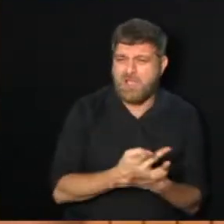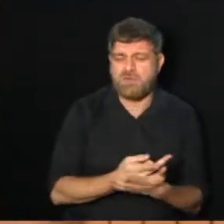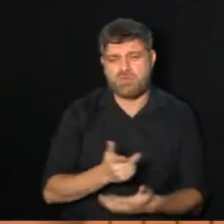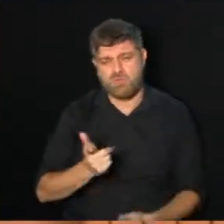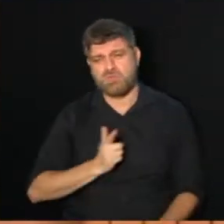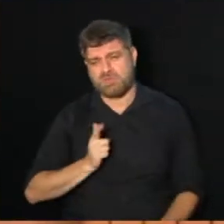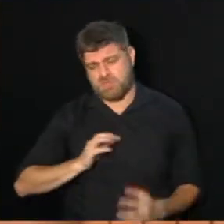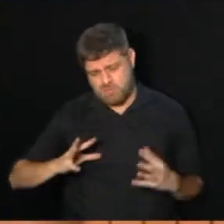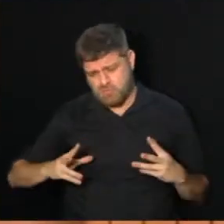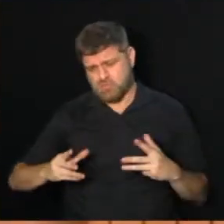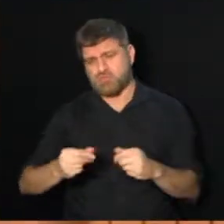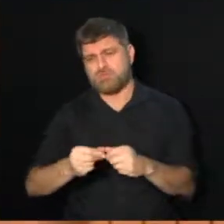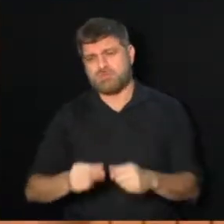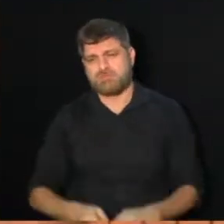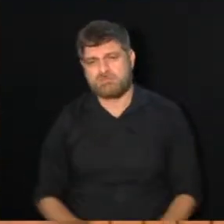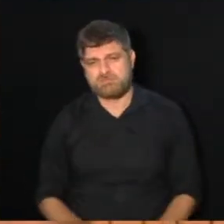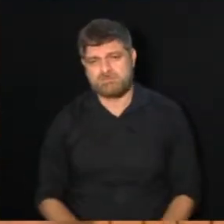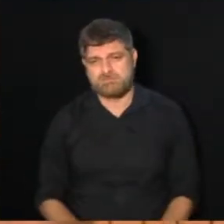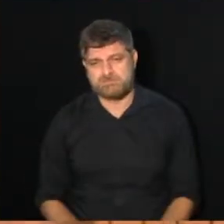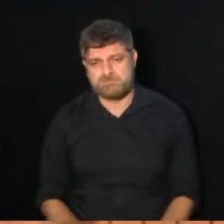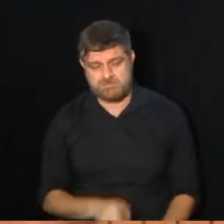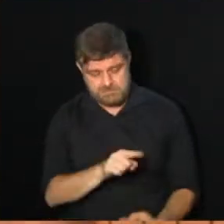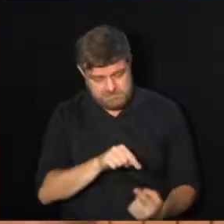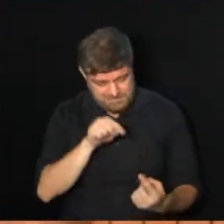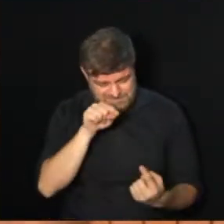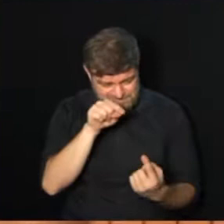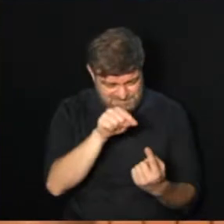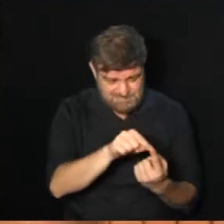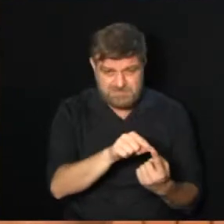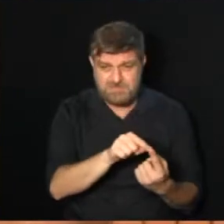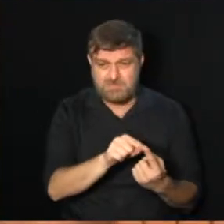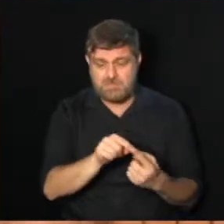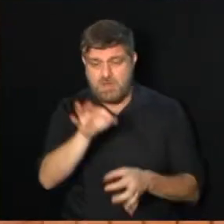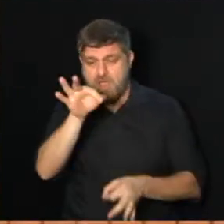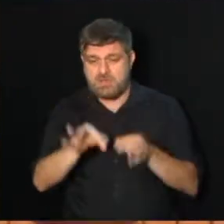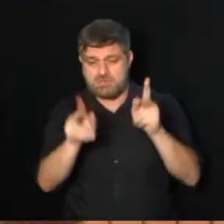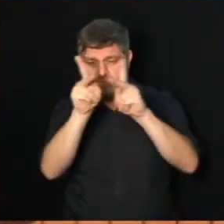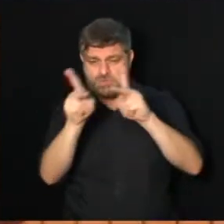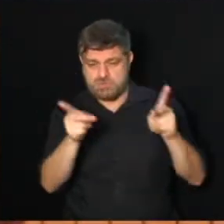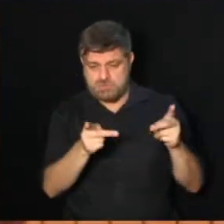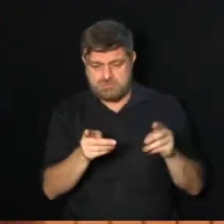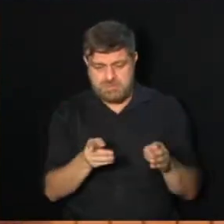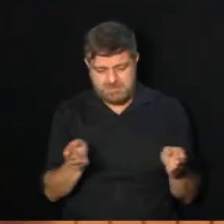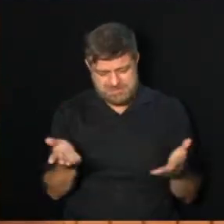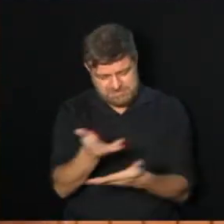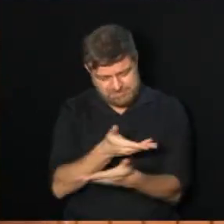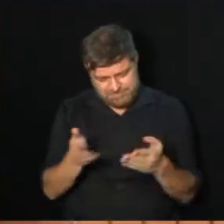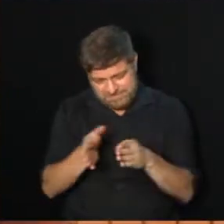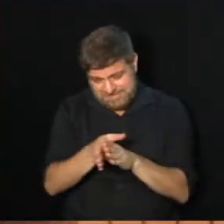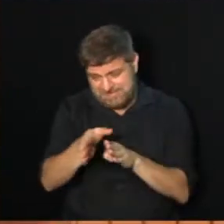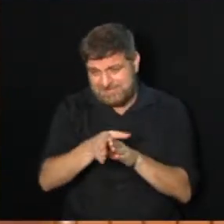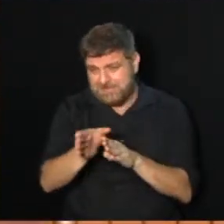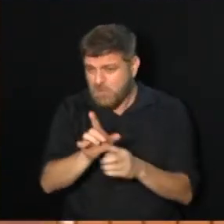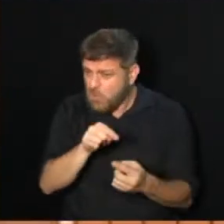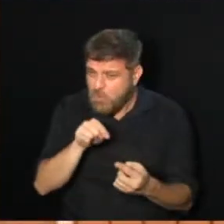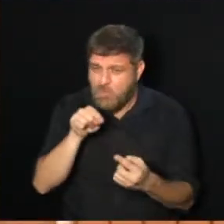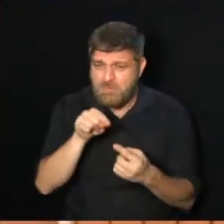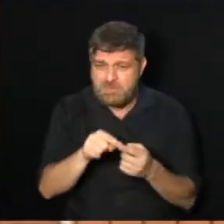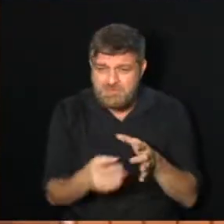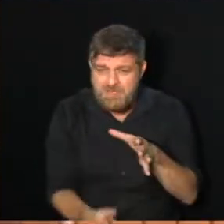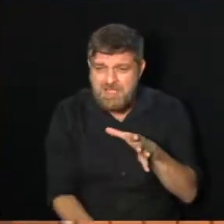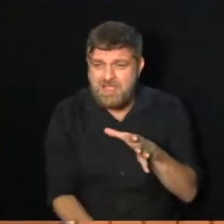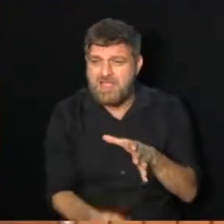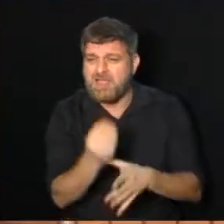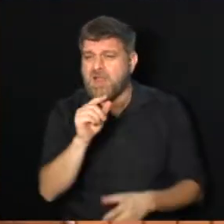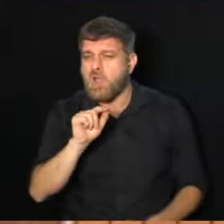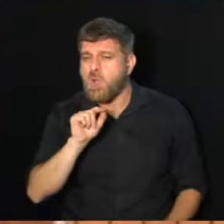Então, para a construção, a justiça restaurativa, ela vem justamente para implementar um